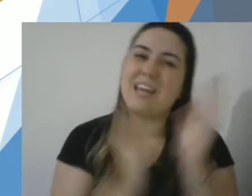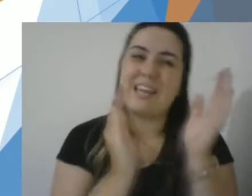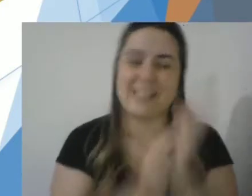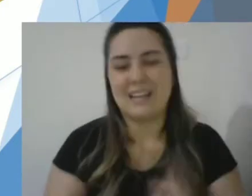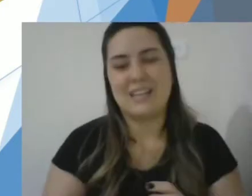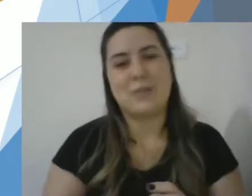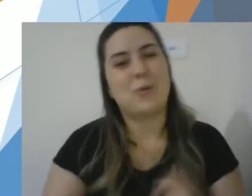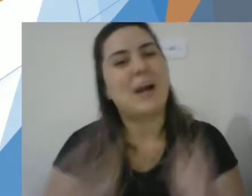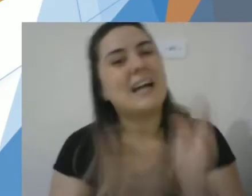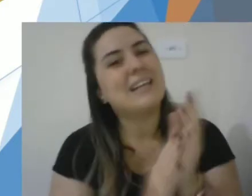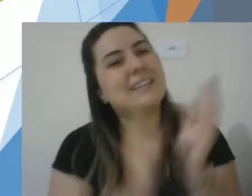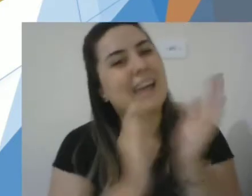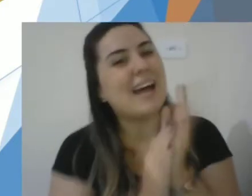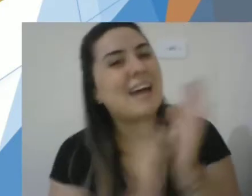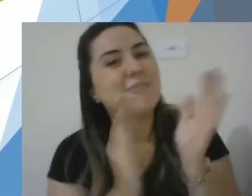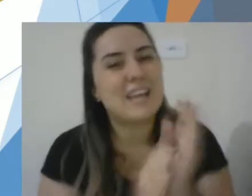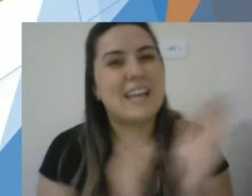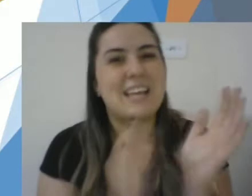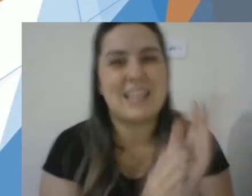terça-feira,